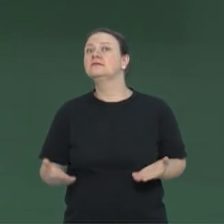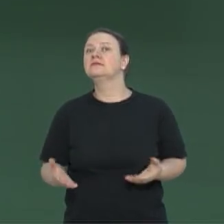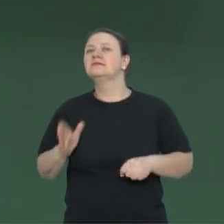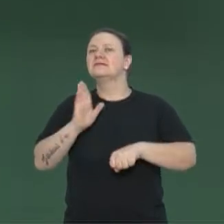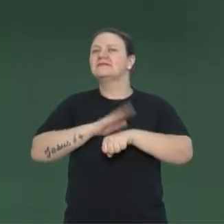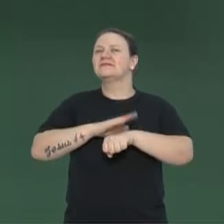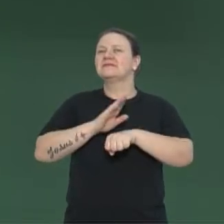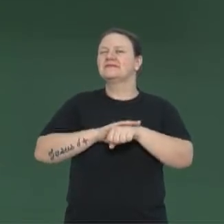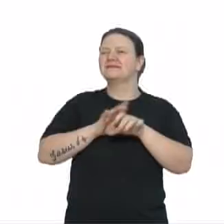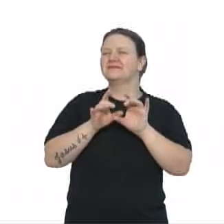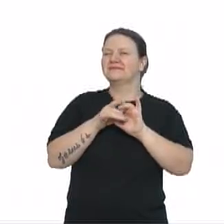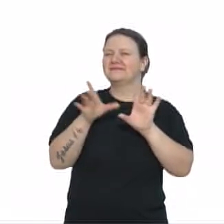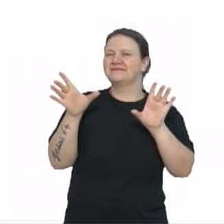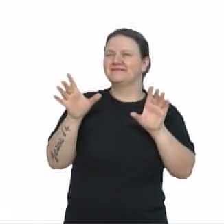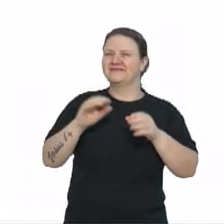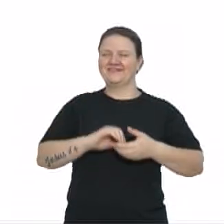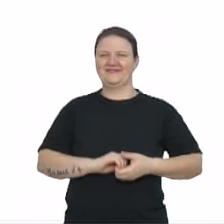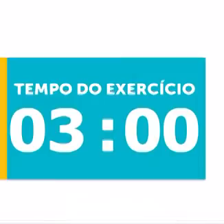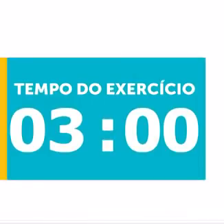Tempo para vocês.